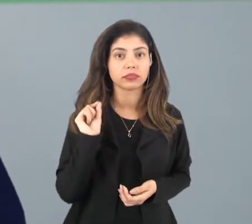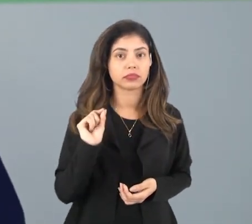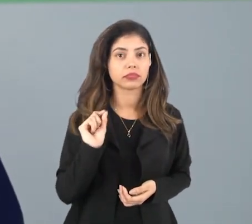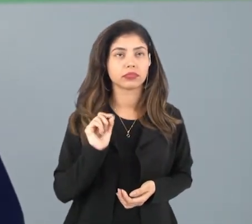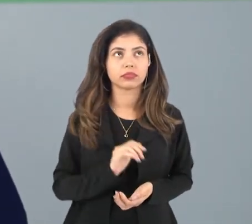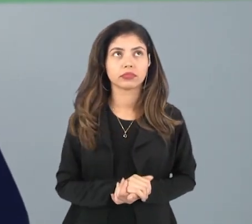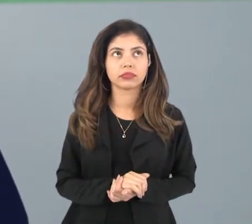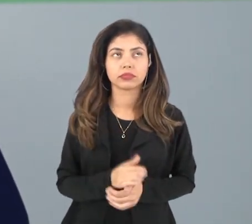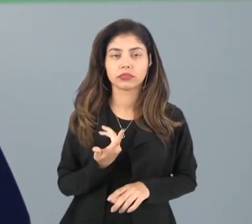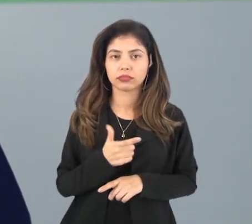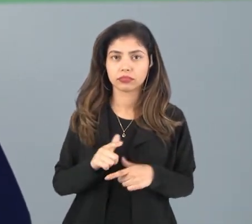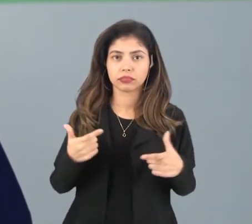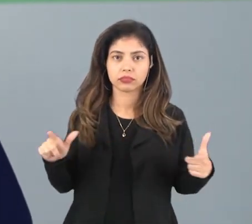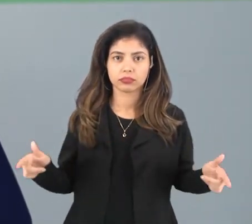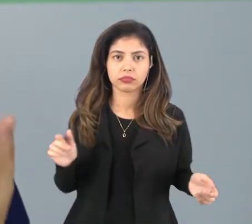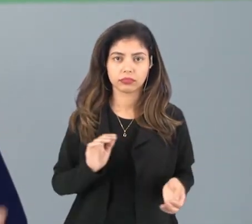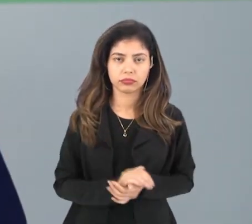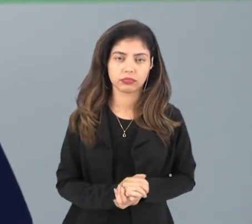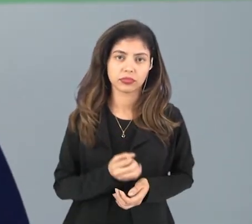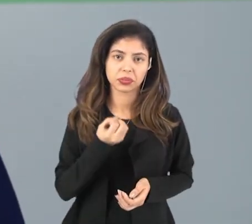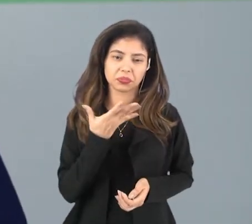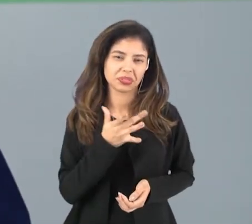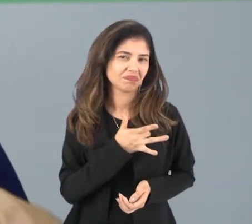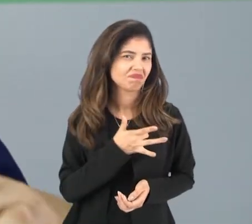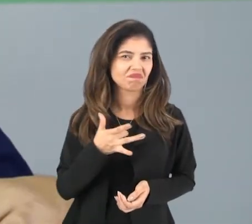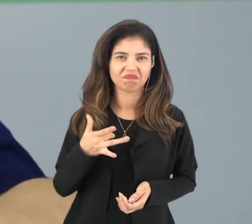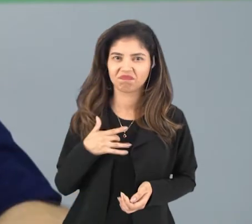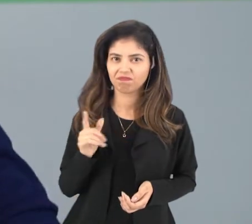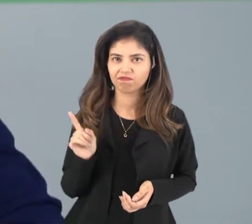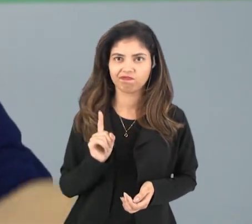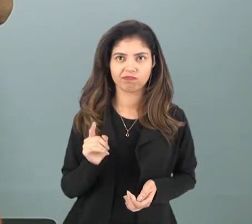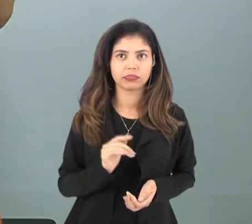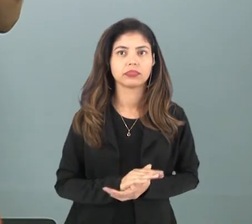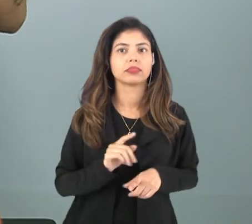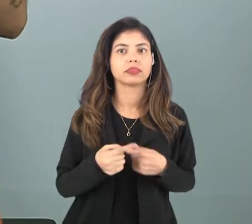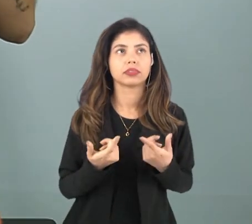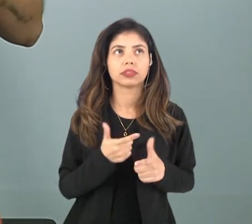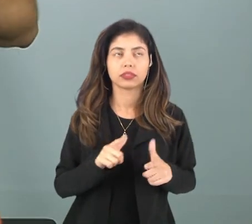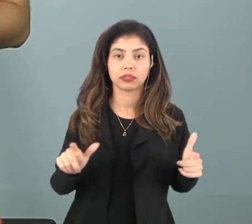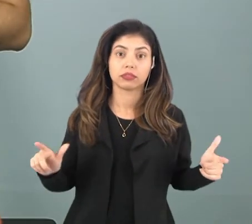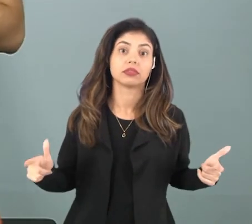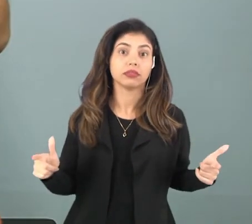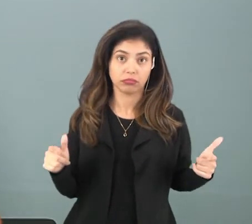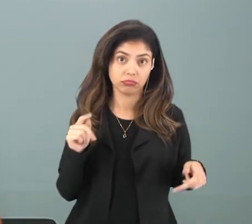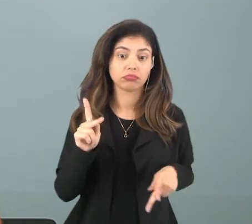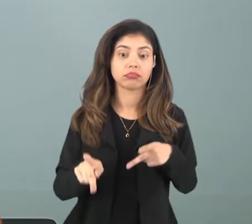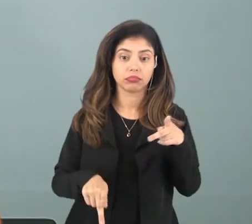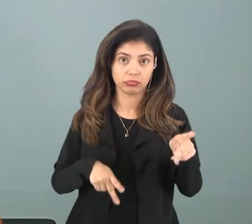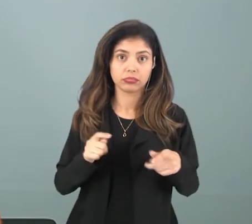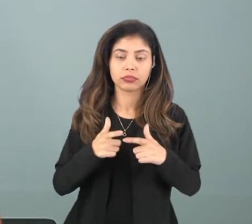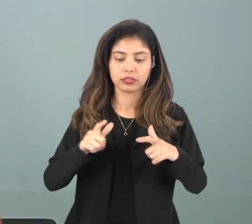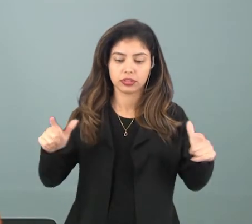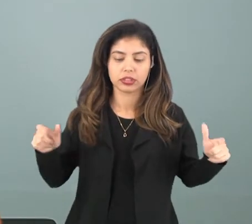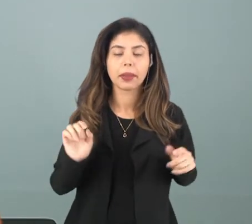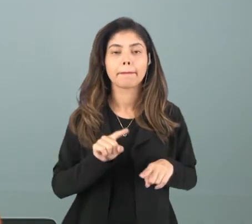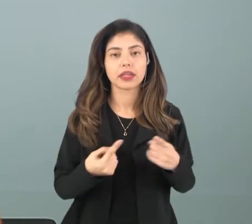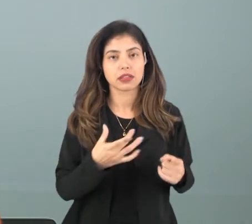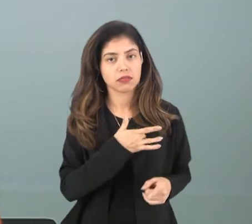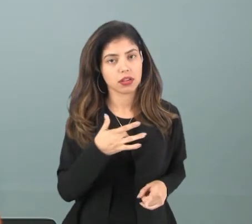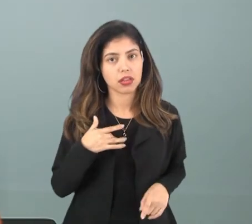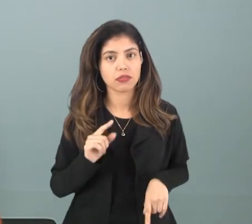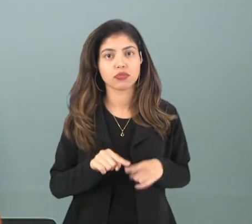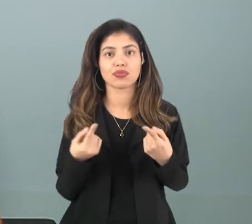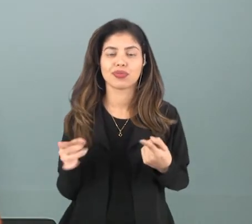Vai ocasionando um crescimento que não é saudável, né? É interessante que a cidade cresça de forma saudável. Então, cada dia mais vai ficando